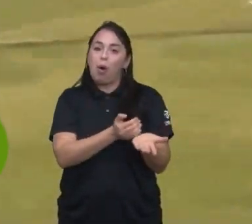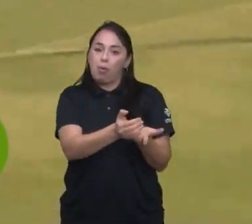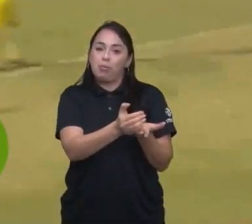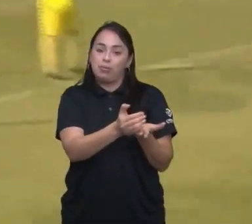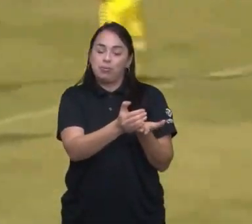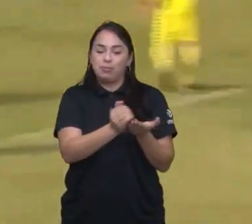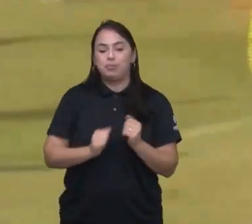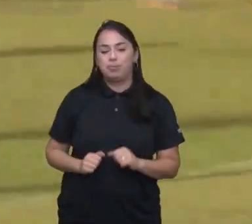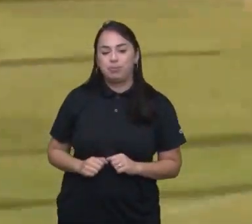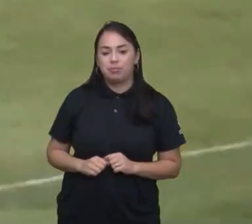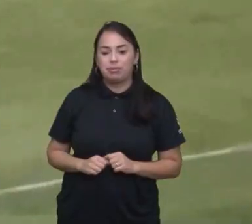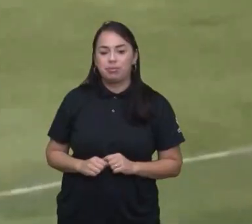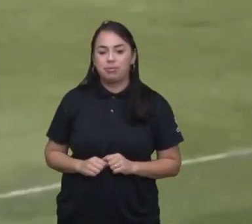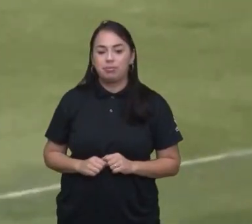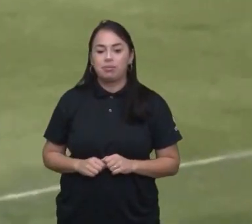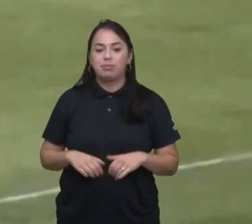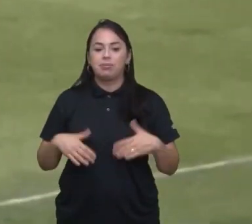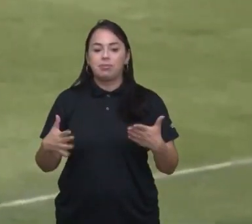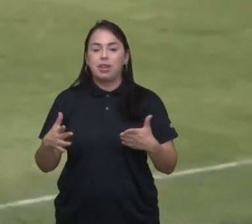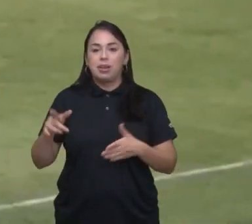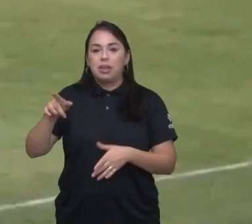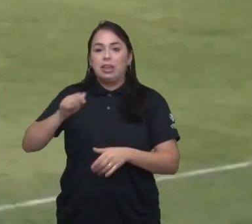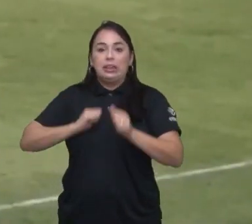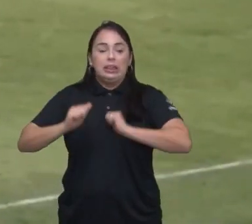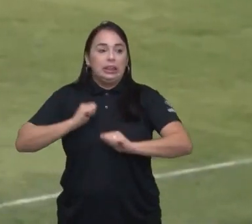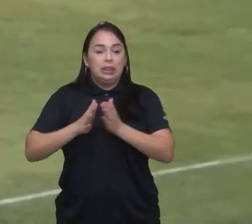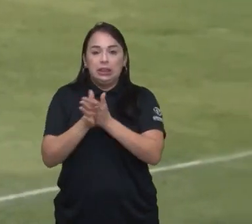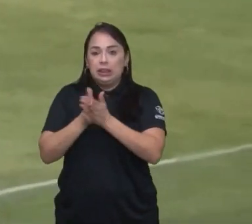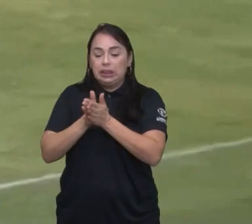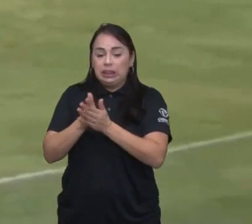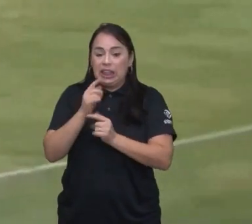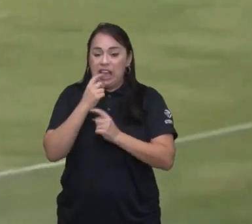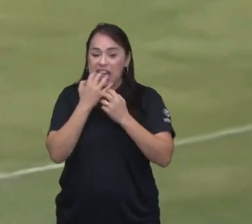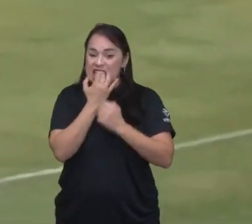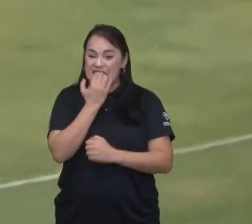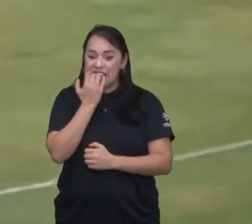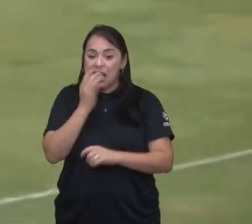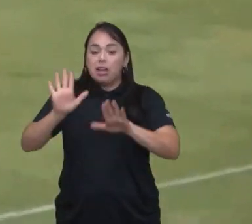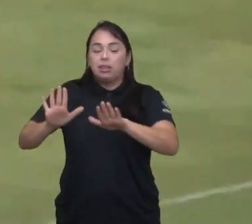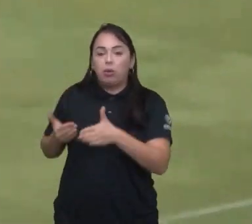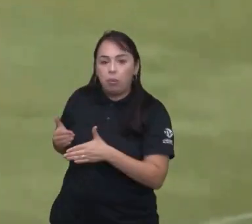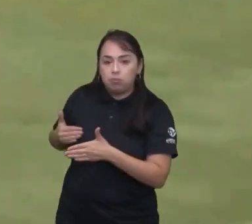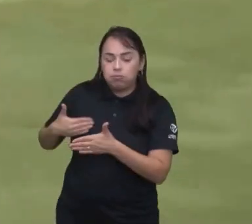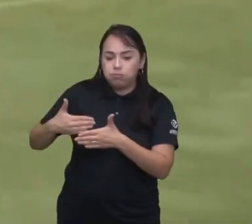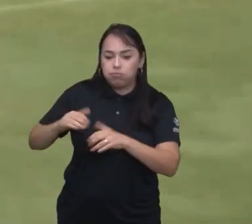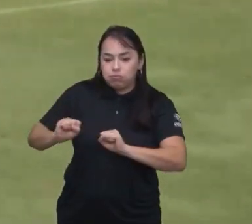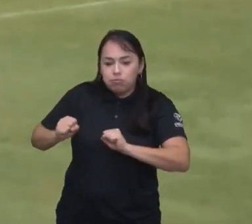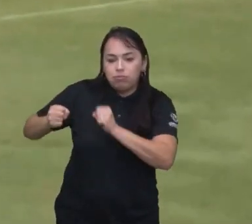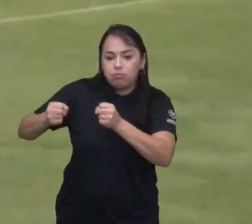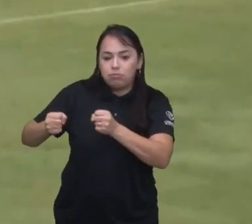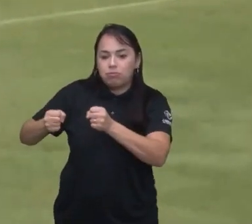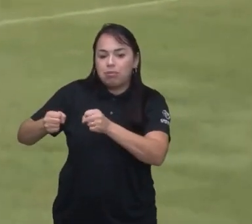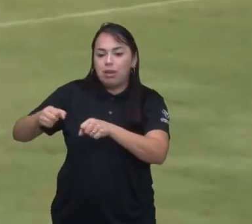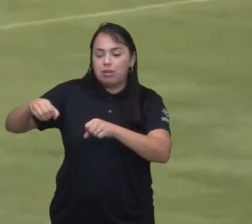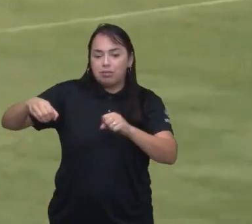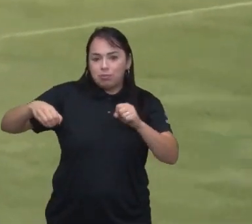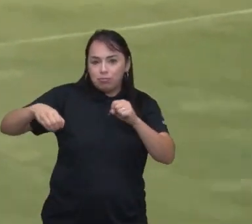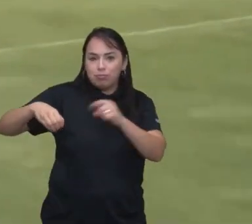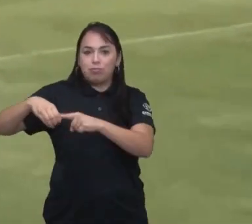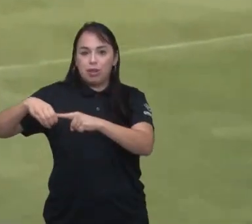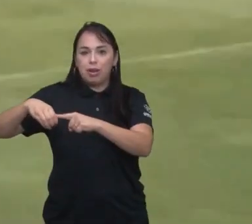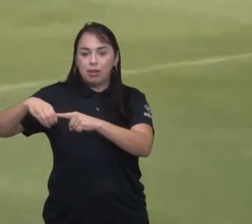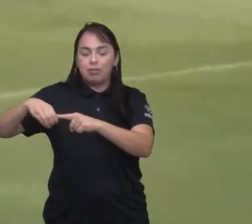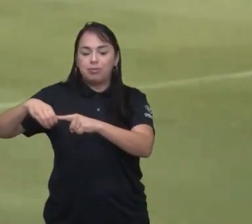para o Suzano. Desesperado, São José se lançou ao ataque. E mais uma vez, o artilheiro Barcos foi para a rede